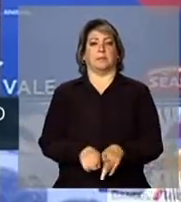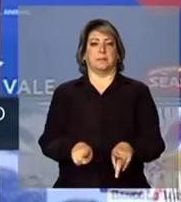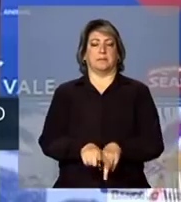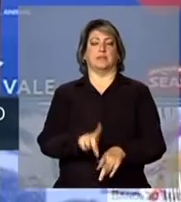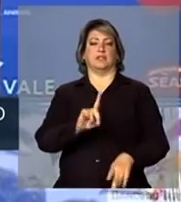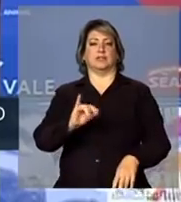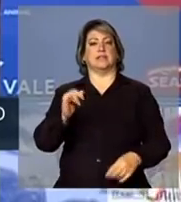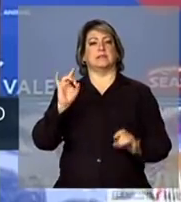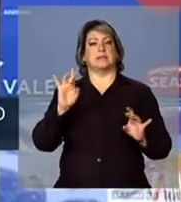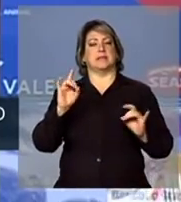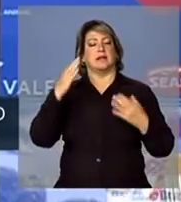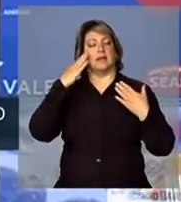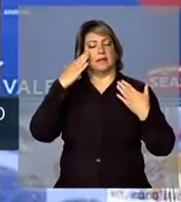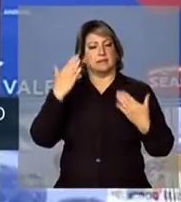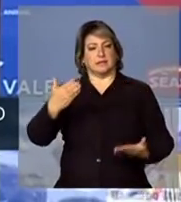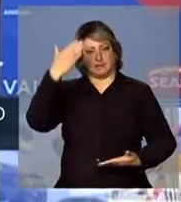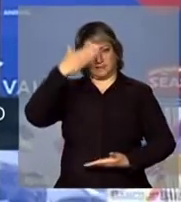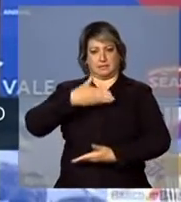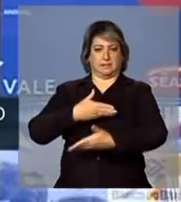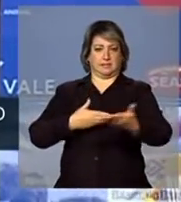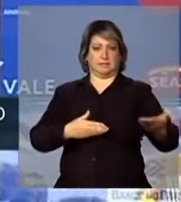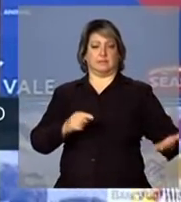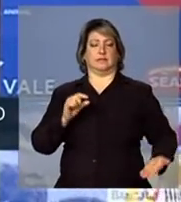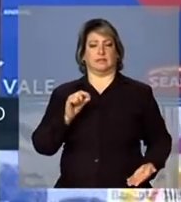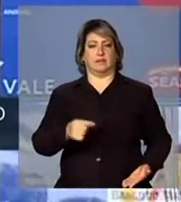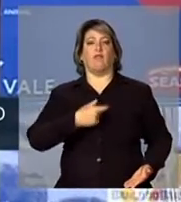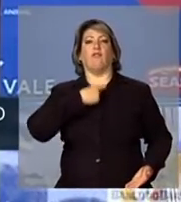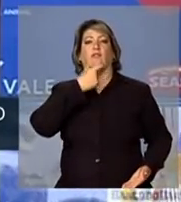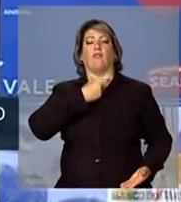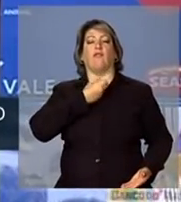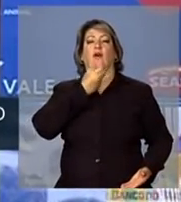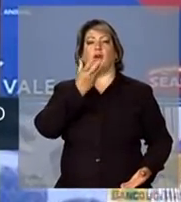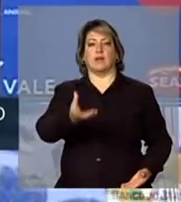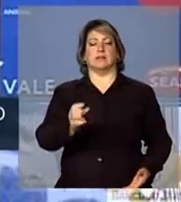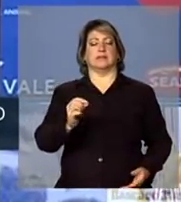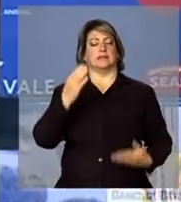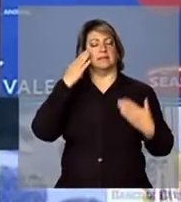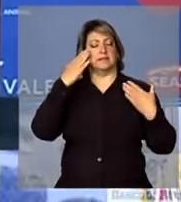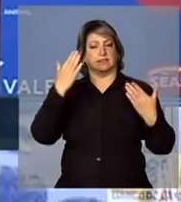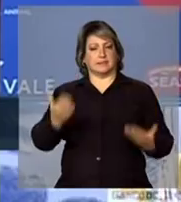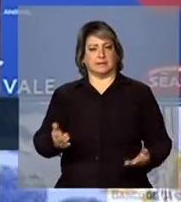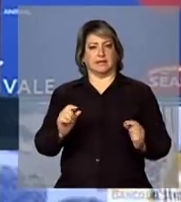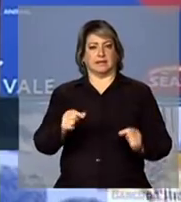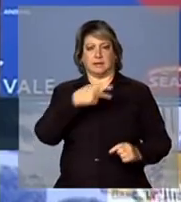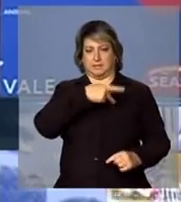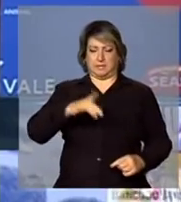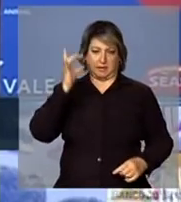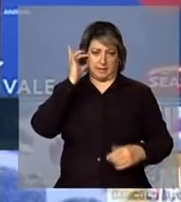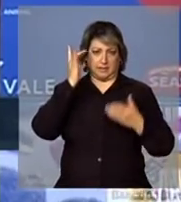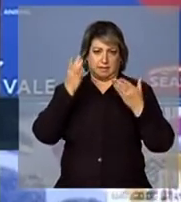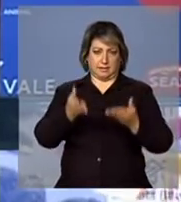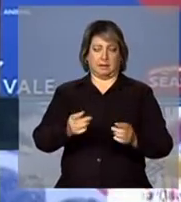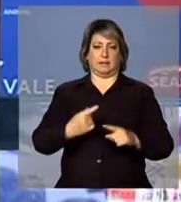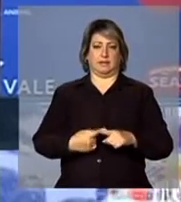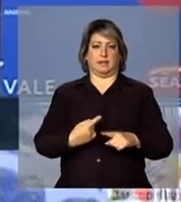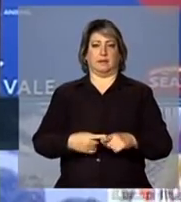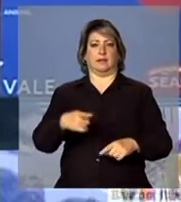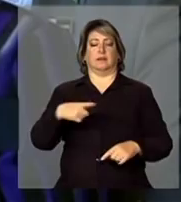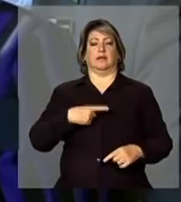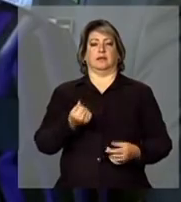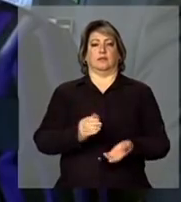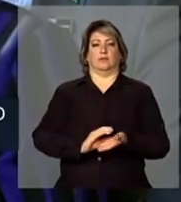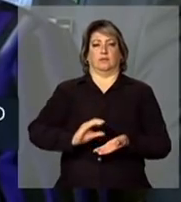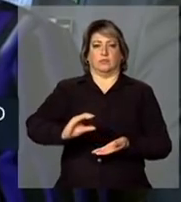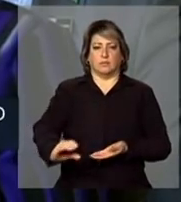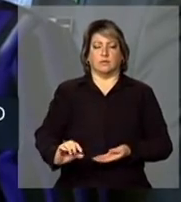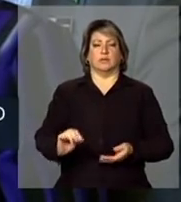de agradecimentos de público e em alta voz. É dia de agradecimento à presidenta Dilma pelos